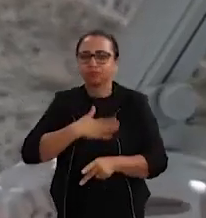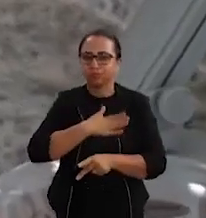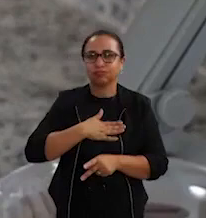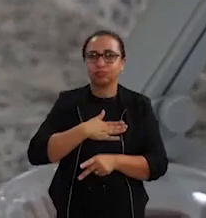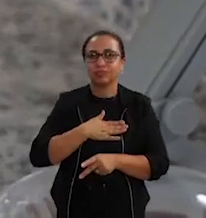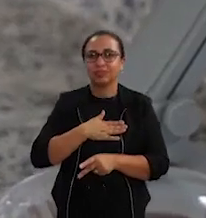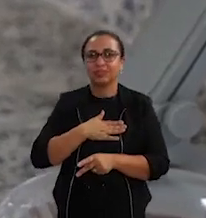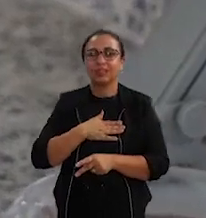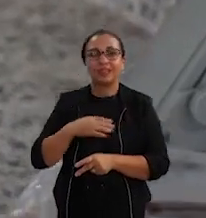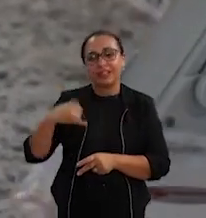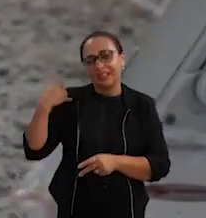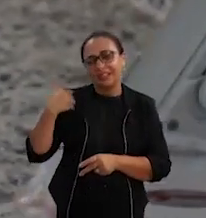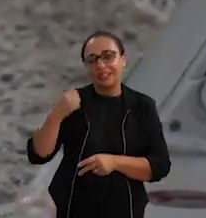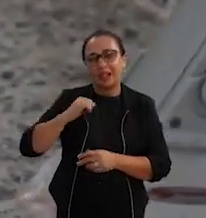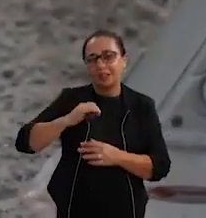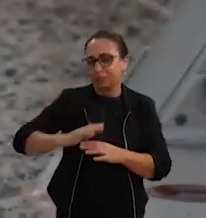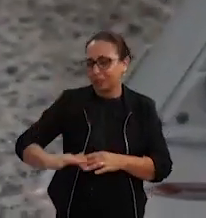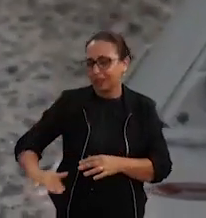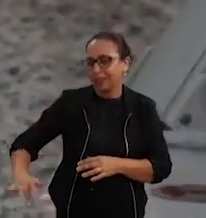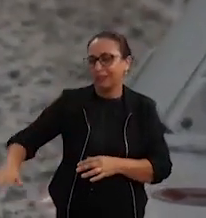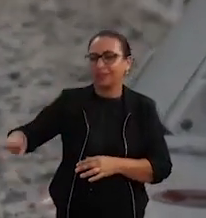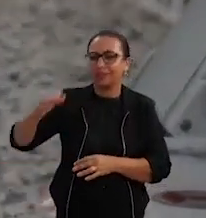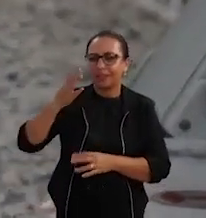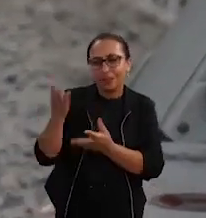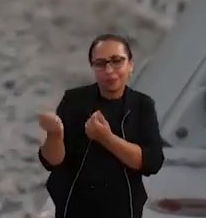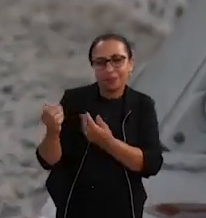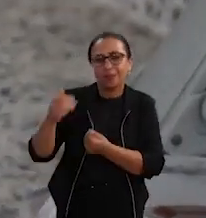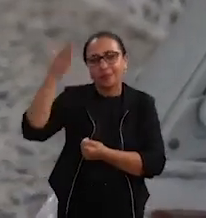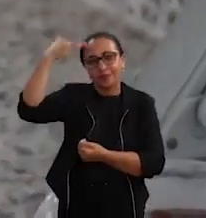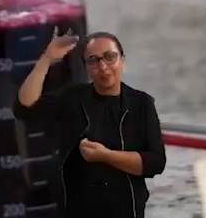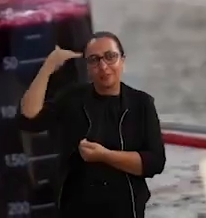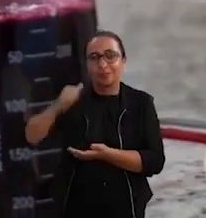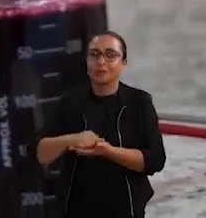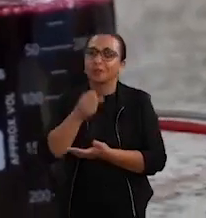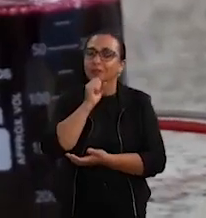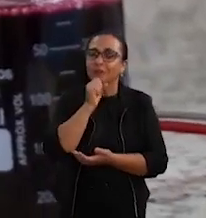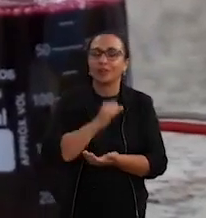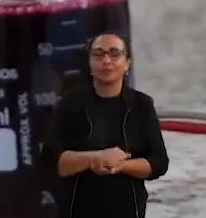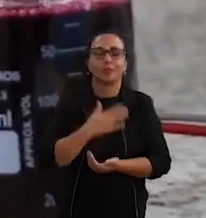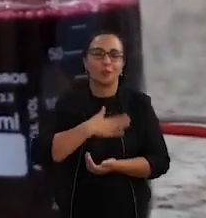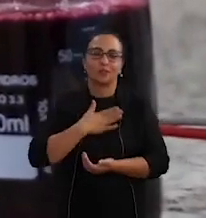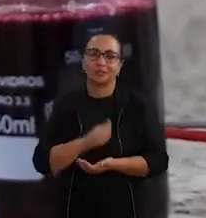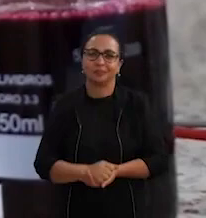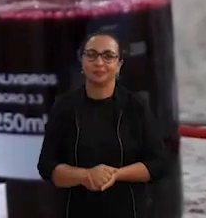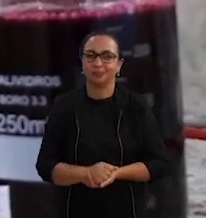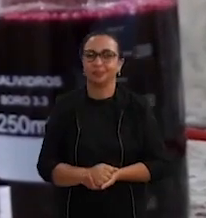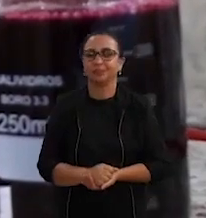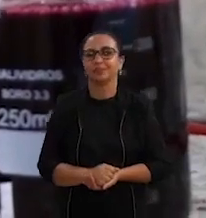popular, que vai de todas as faixas etárias, né? Desde crianças, jovens, adultos e idosos.